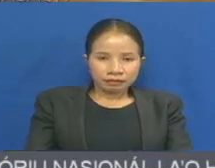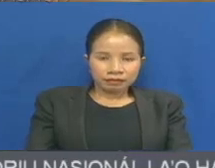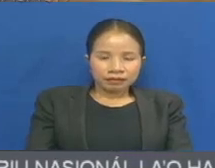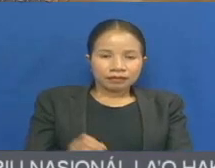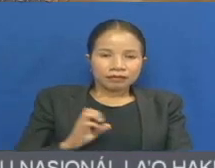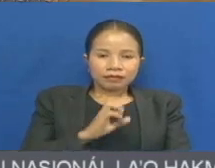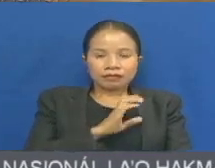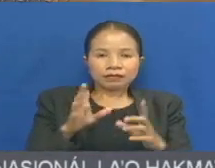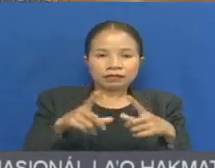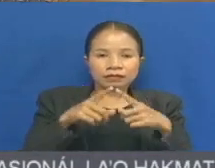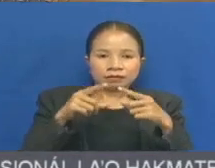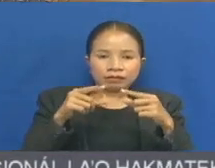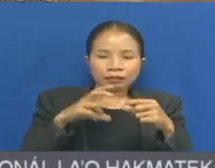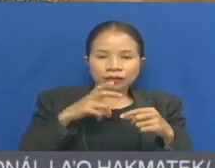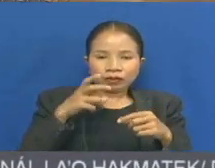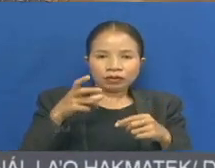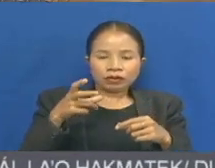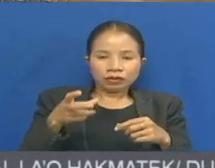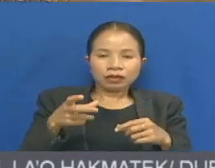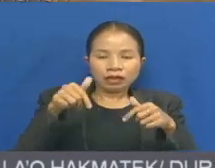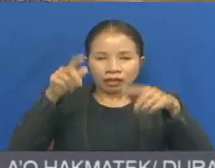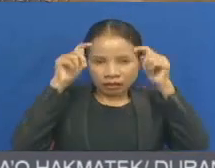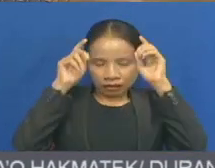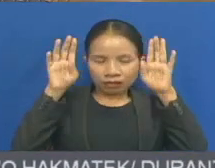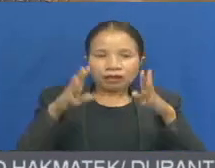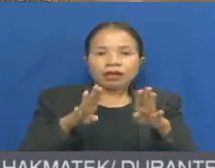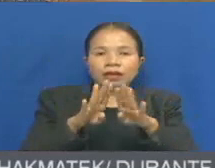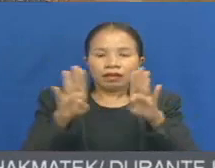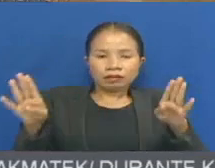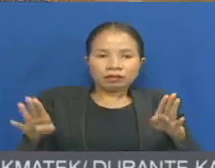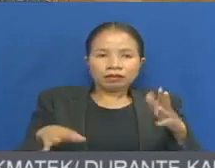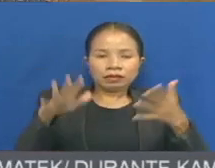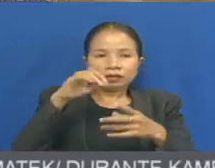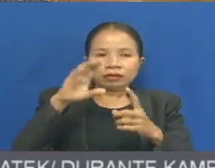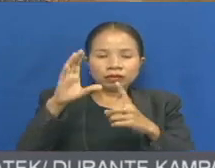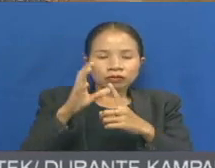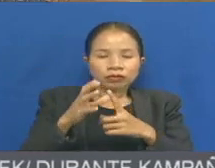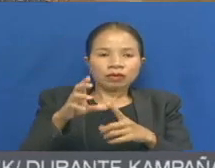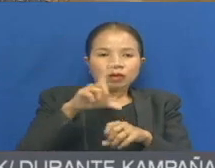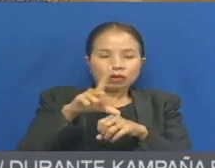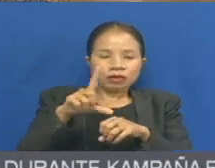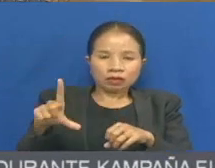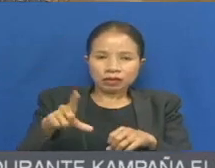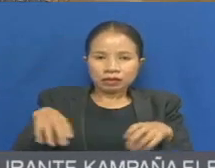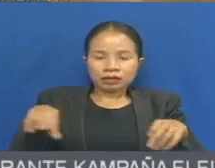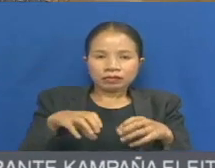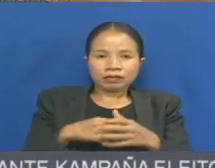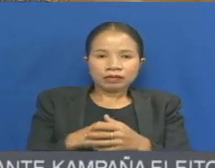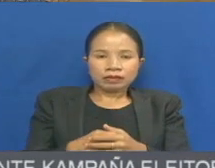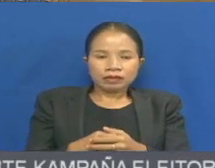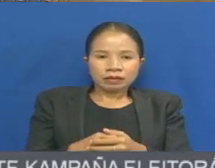Embaixadora Portugal e Ratinho abertura evento festival cultura local e reino Instituto católico